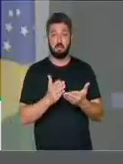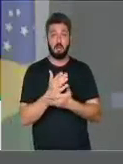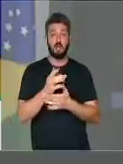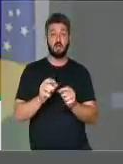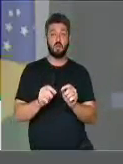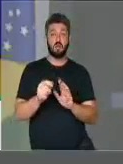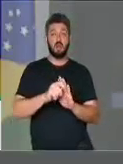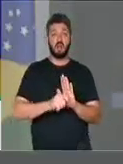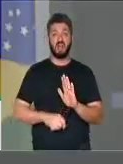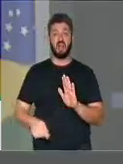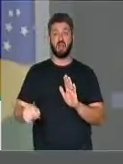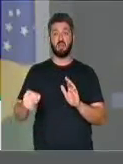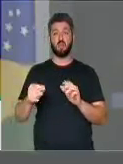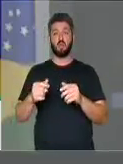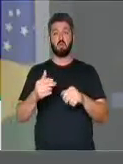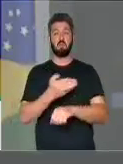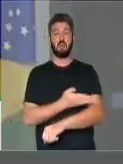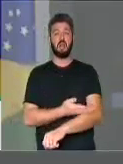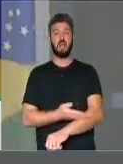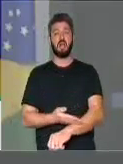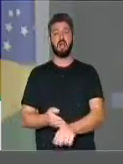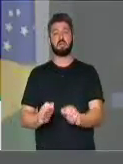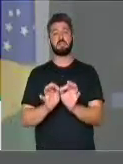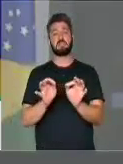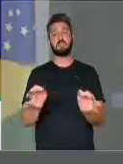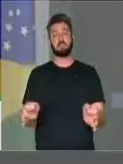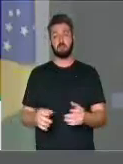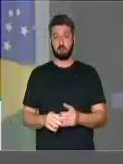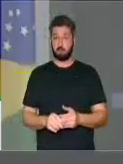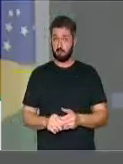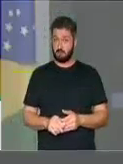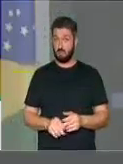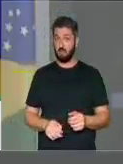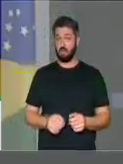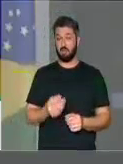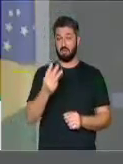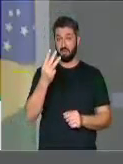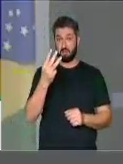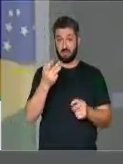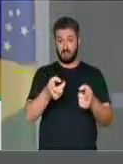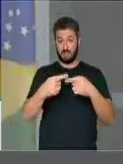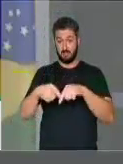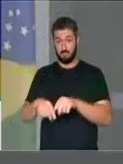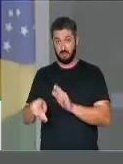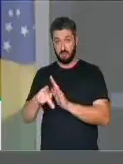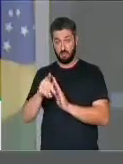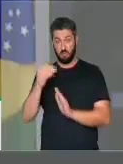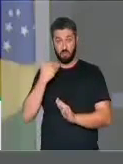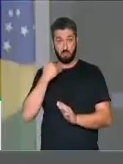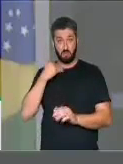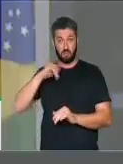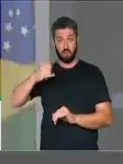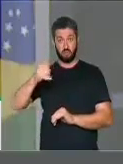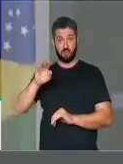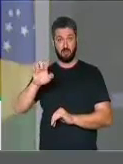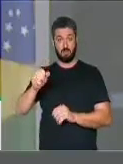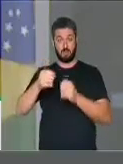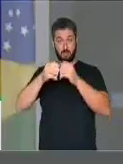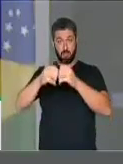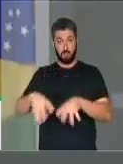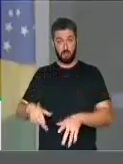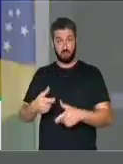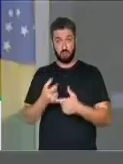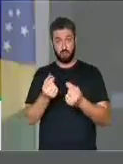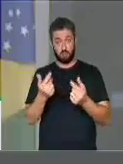fim, um relatório chapa branca. Ao contrário, apenas em 3 operações do banco, junto à JBS, os prejuízos ao